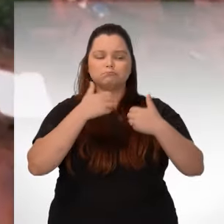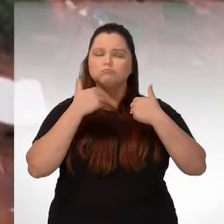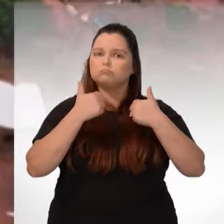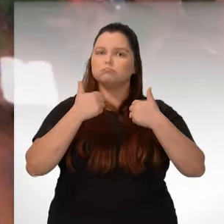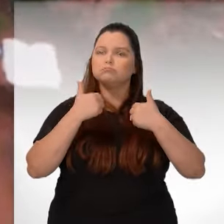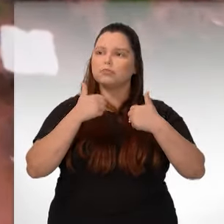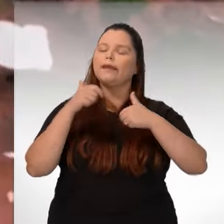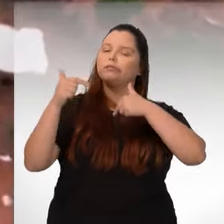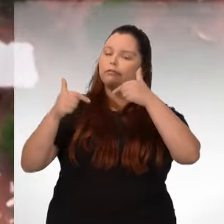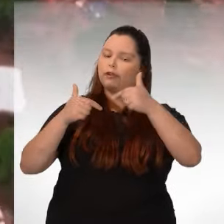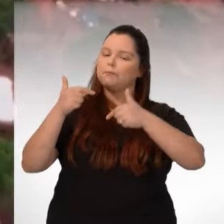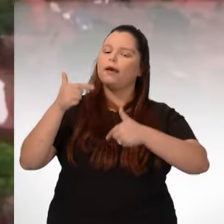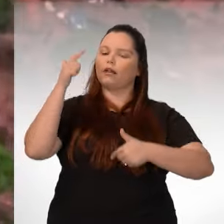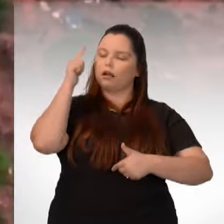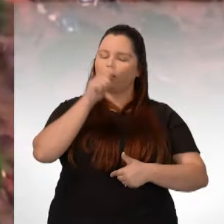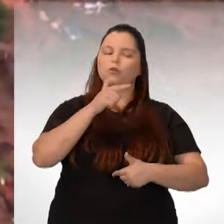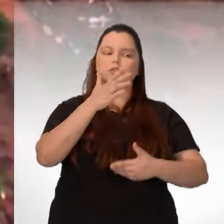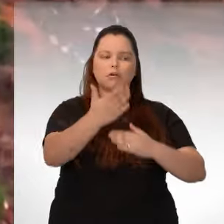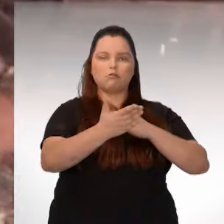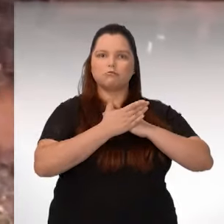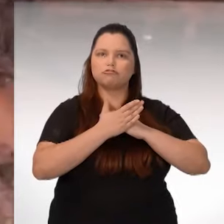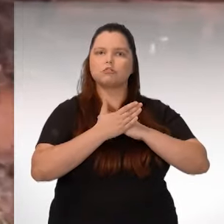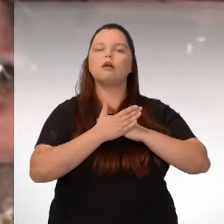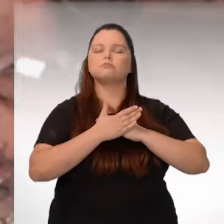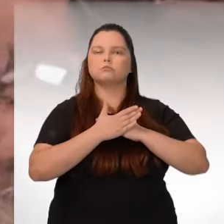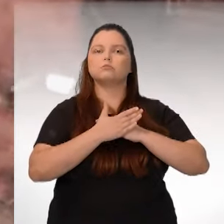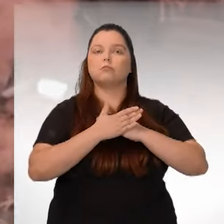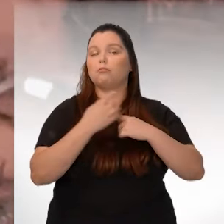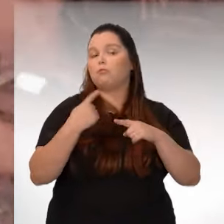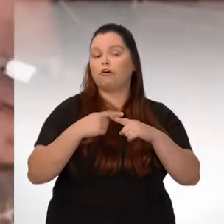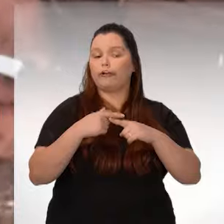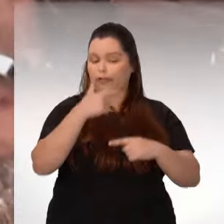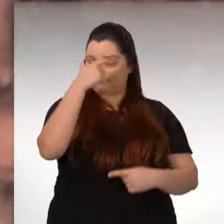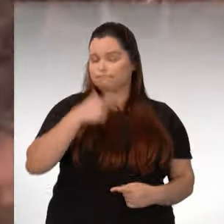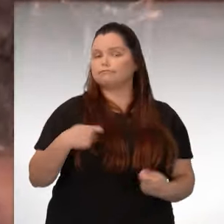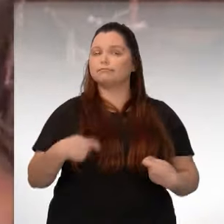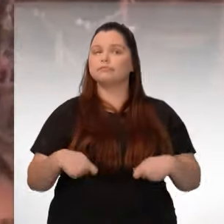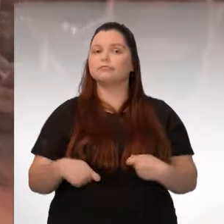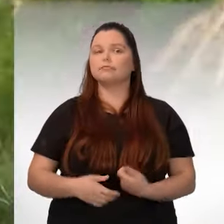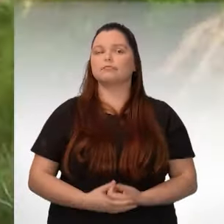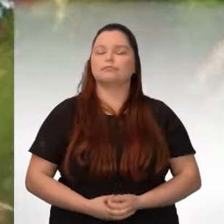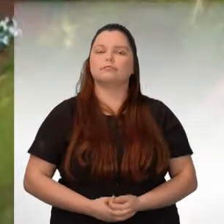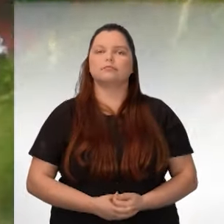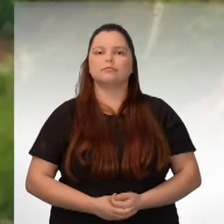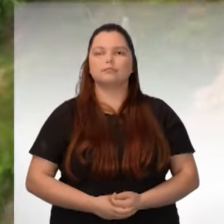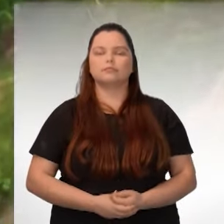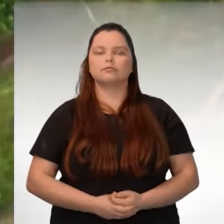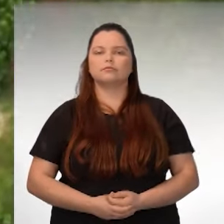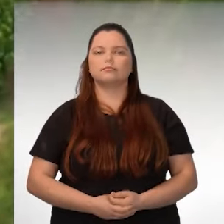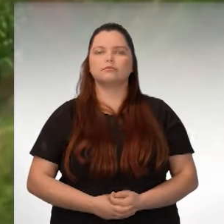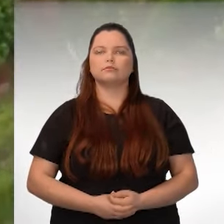com esse trabalho do sistema de justiça que existe em razão da existência dele.